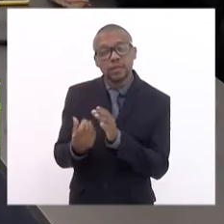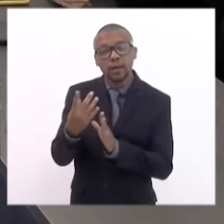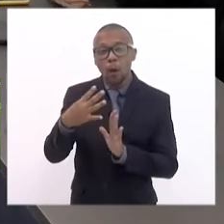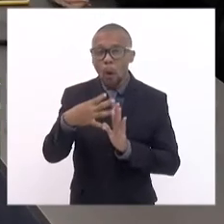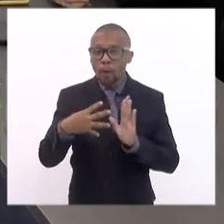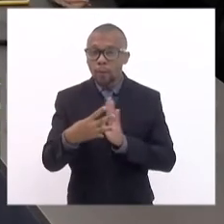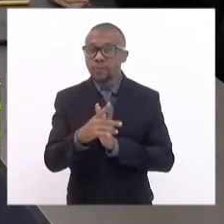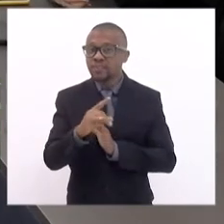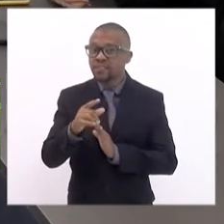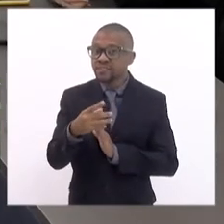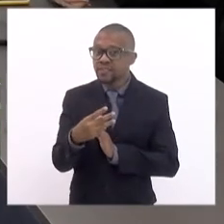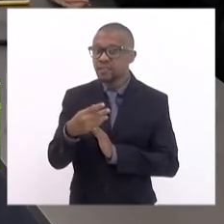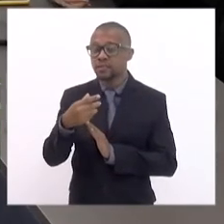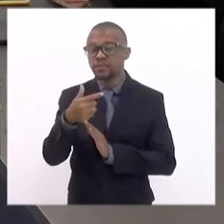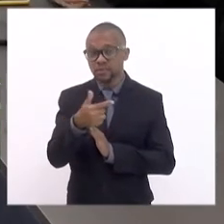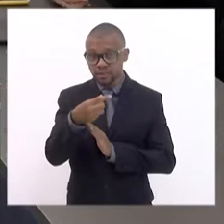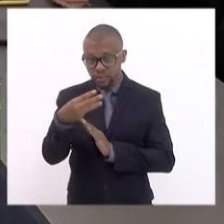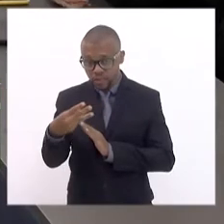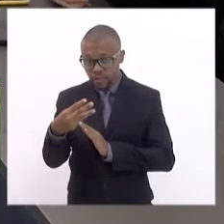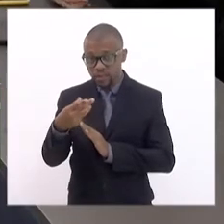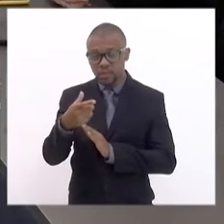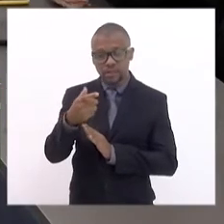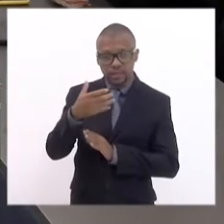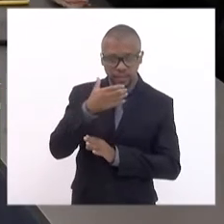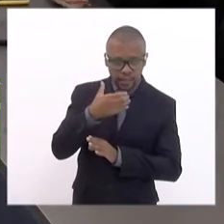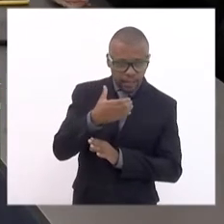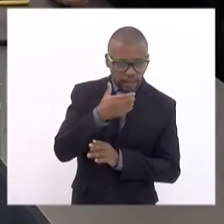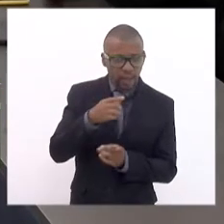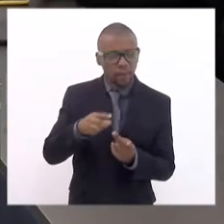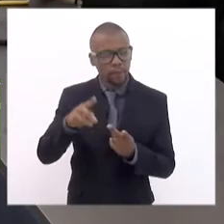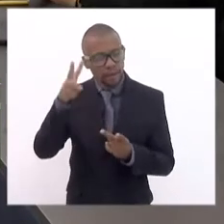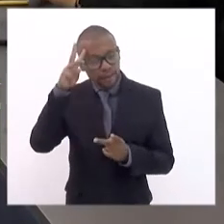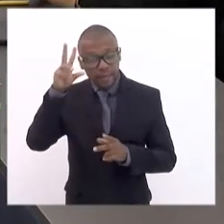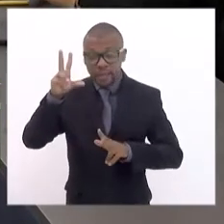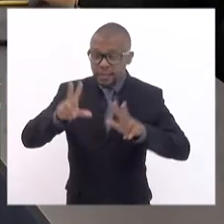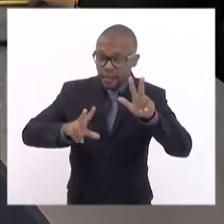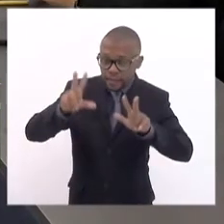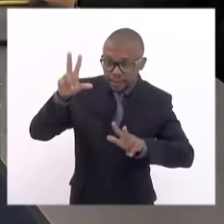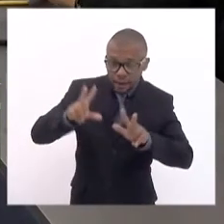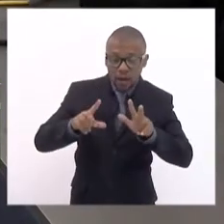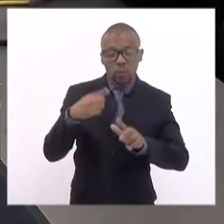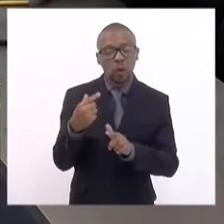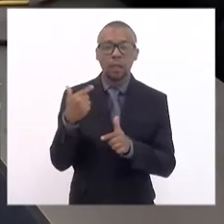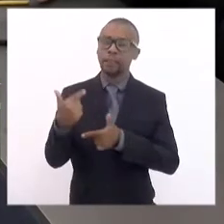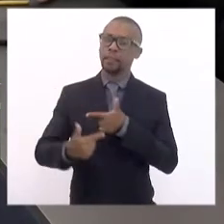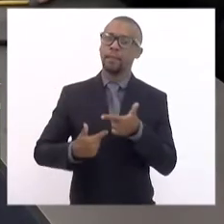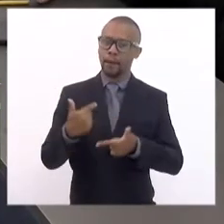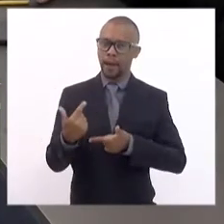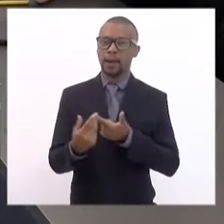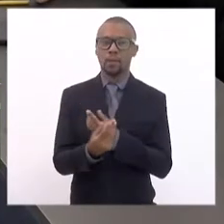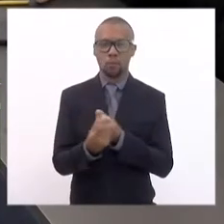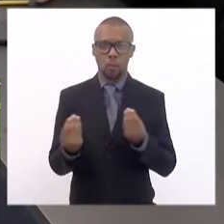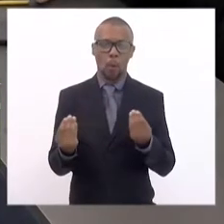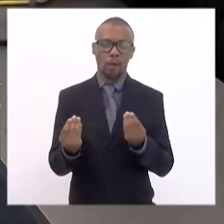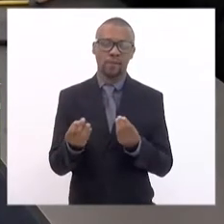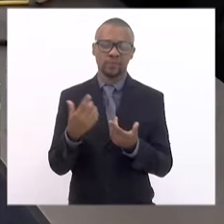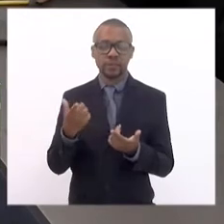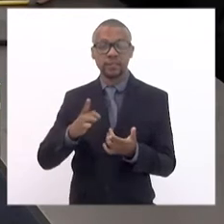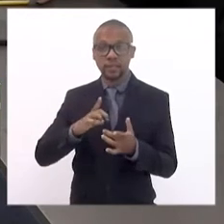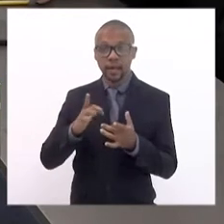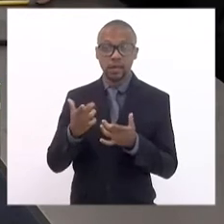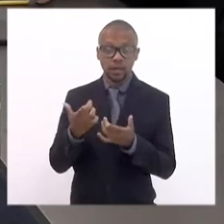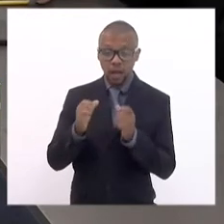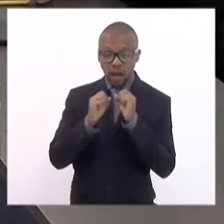de dezembro, que a gente que trabalha 23 de dezembro, sexta-feira de carnaval, enfim, não tem problema nenhum. Né? Então, há uma predisposição da